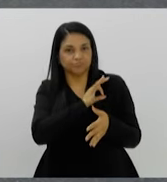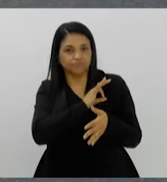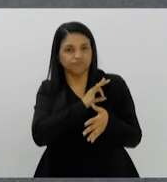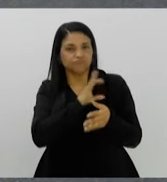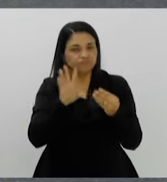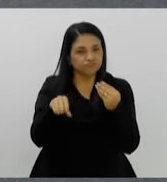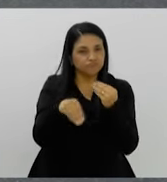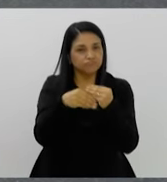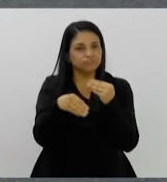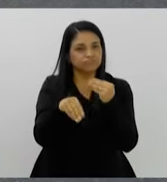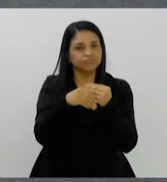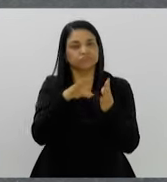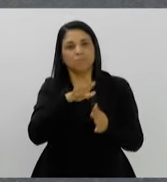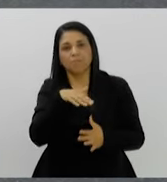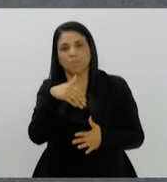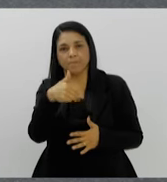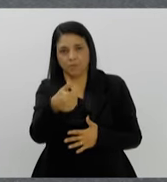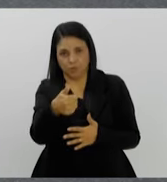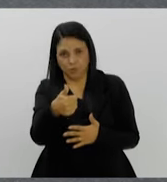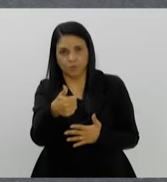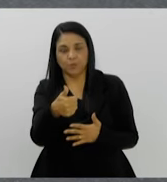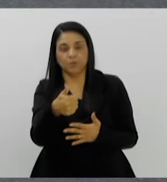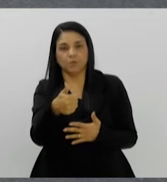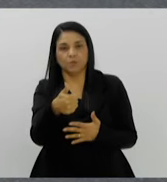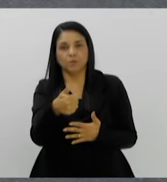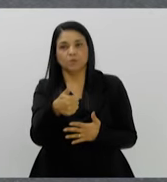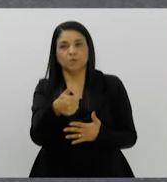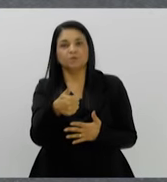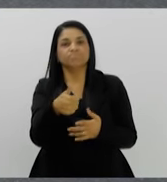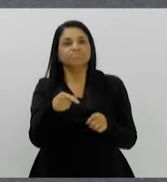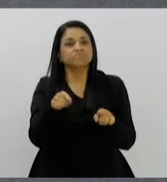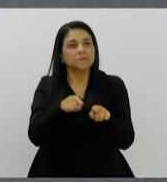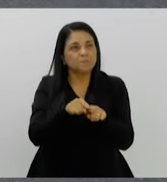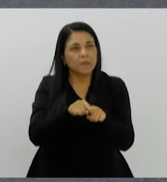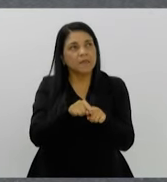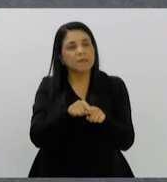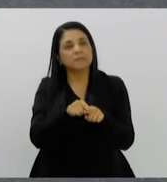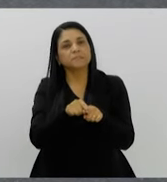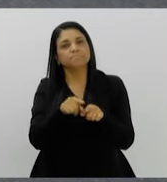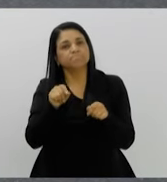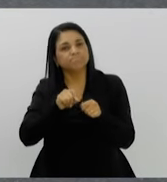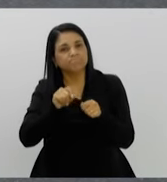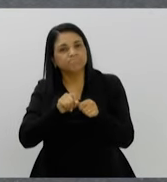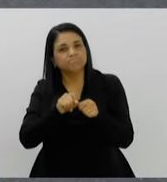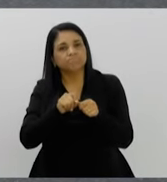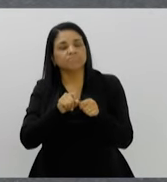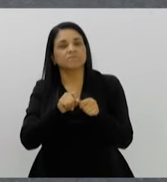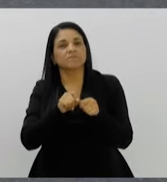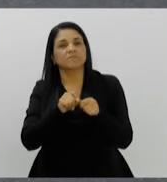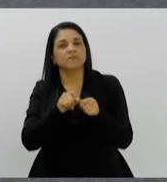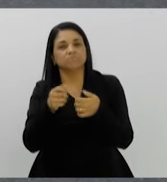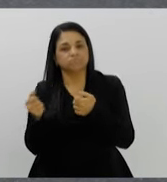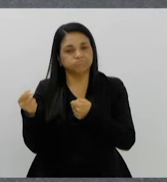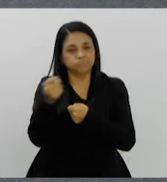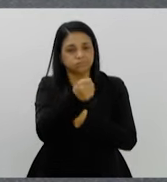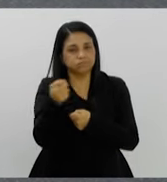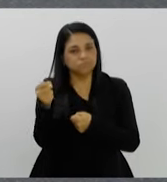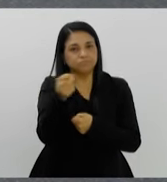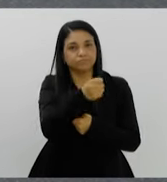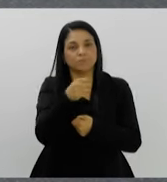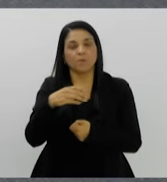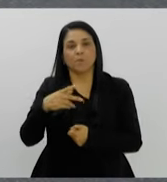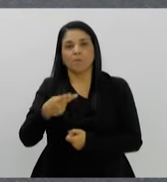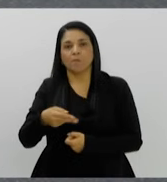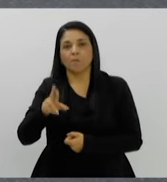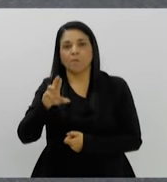incrementadas melhoraram consideravelmente foram feitas as promoções devidas enfim